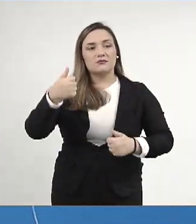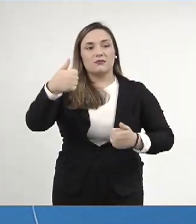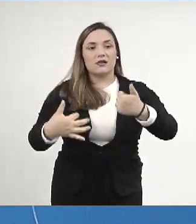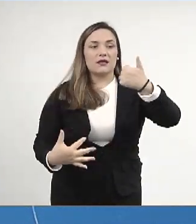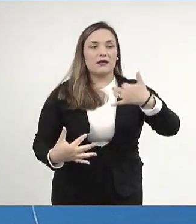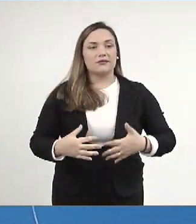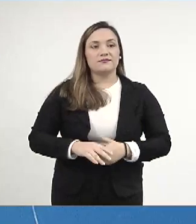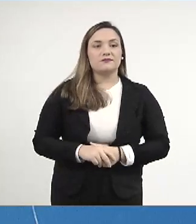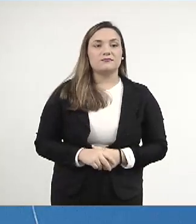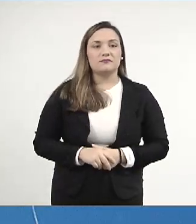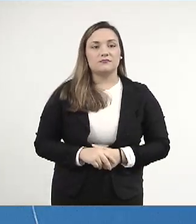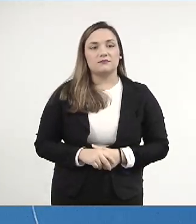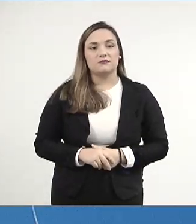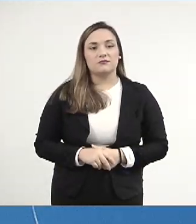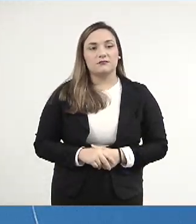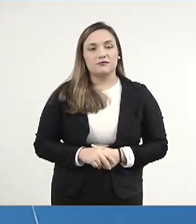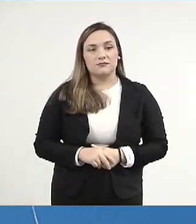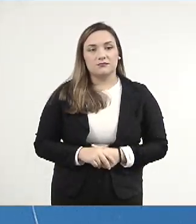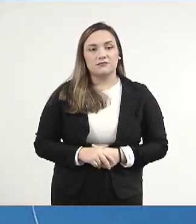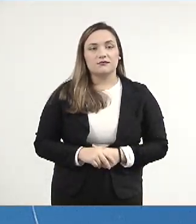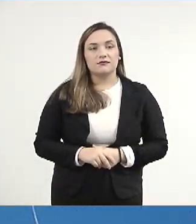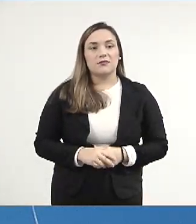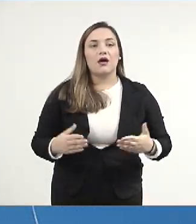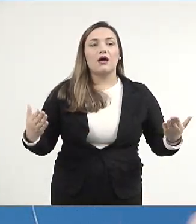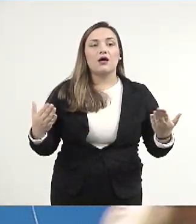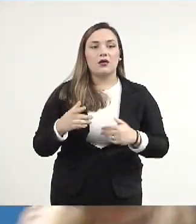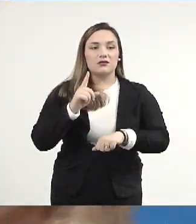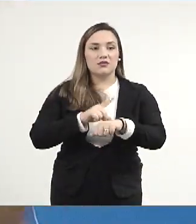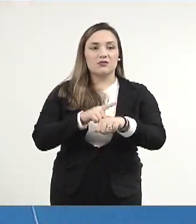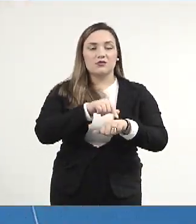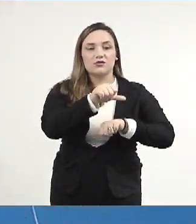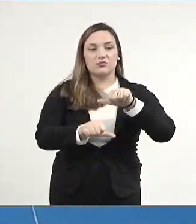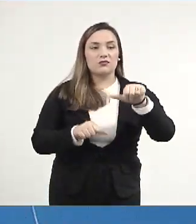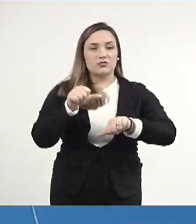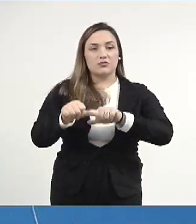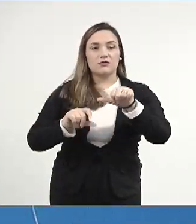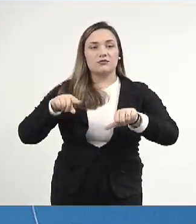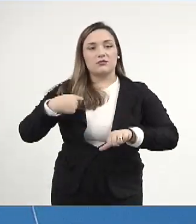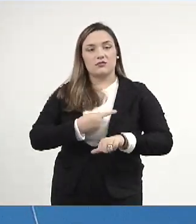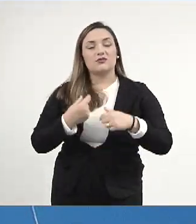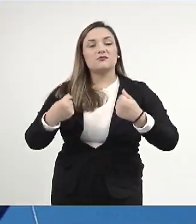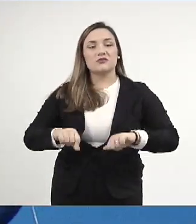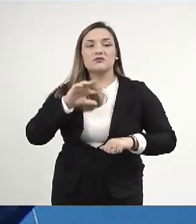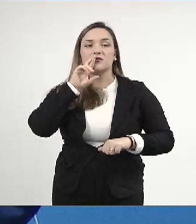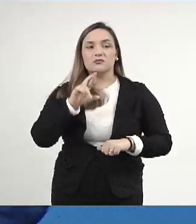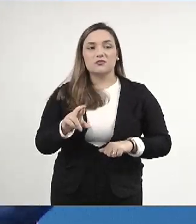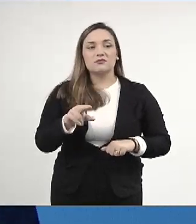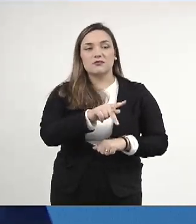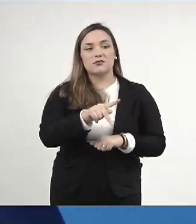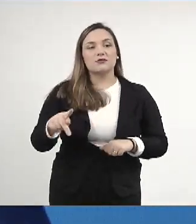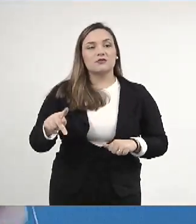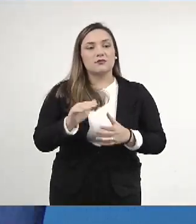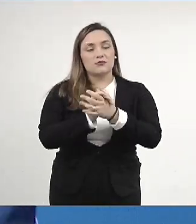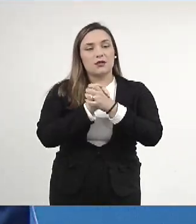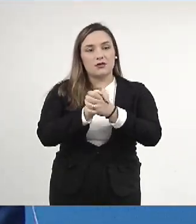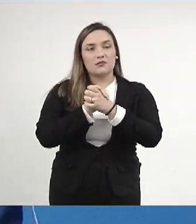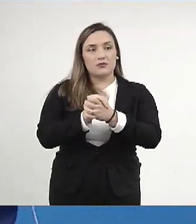explicações. Senhoras e senhores, é chegada a hora de mudanças. E nós precisamos de respostas, senhor presidente.